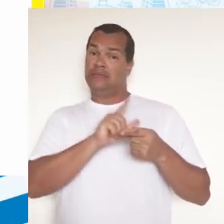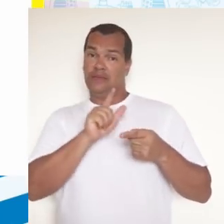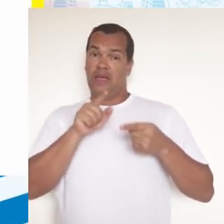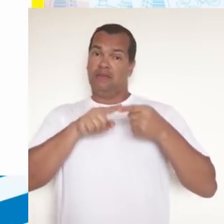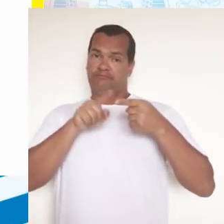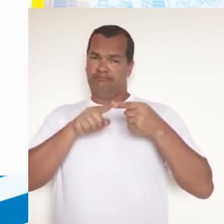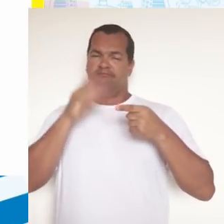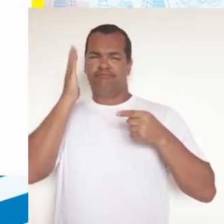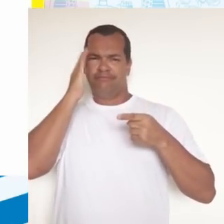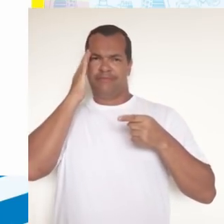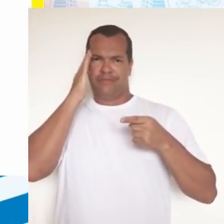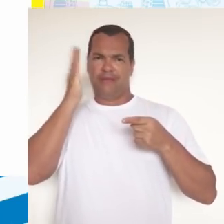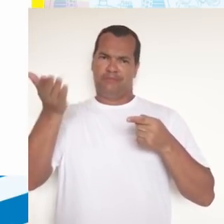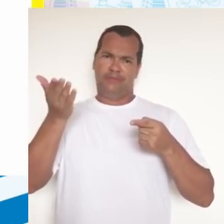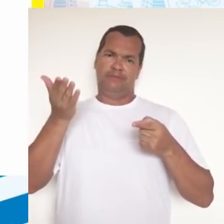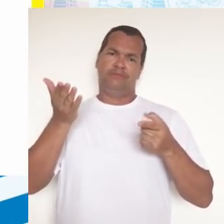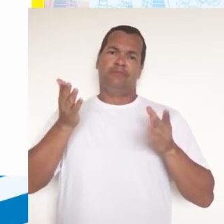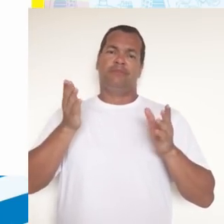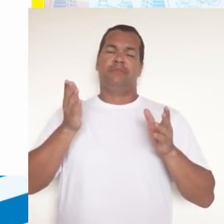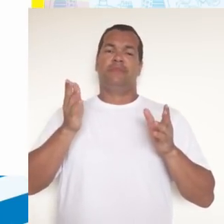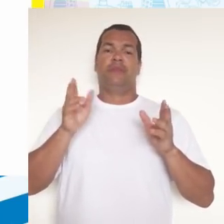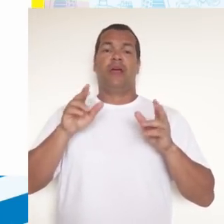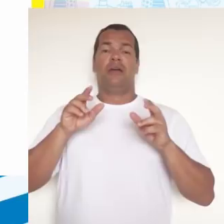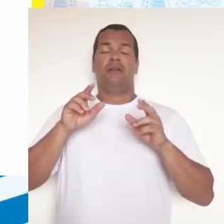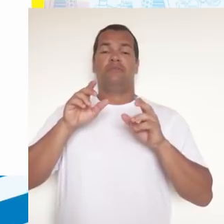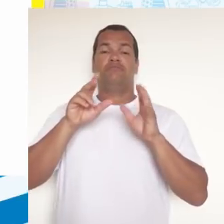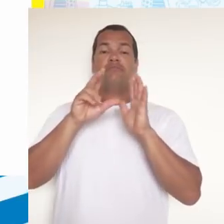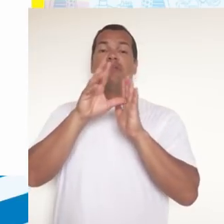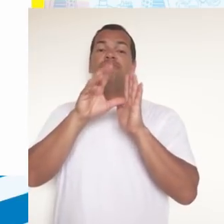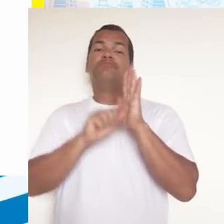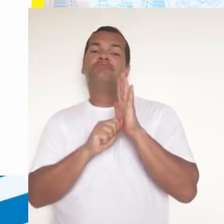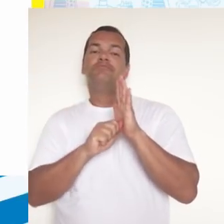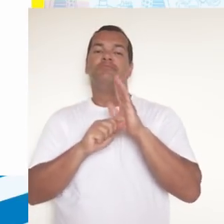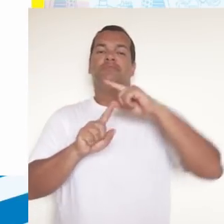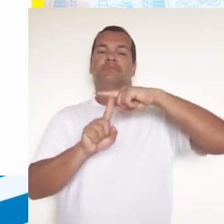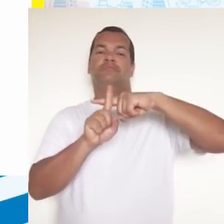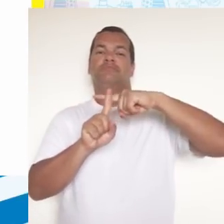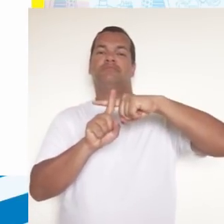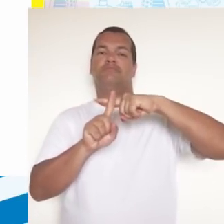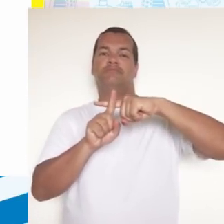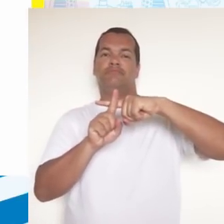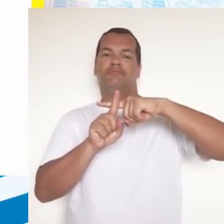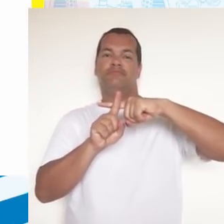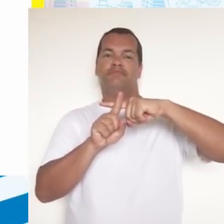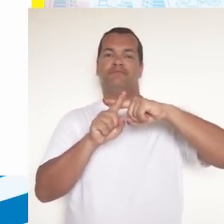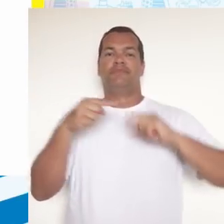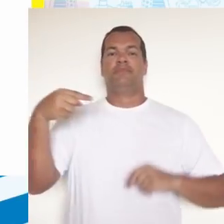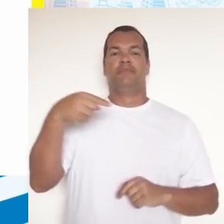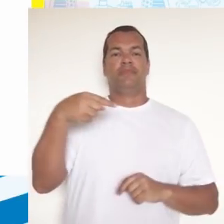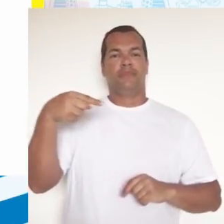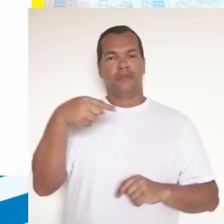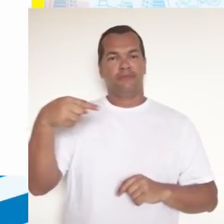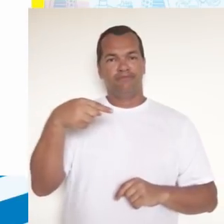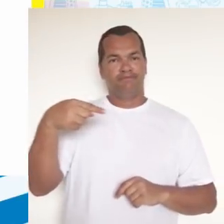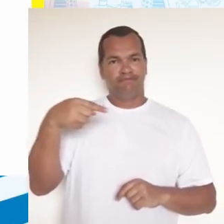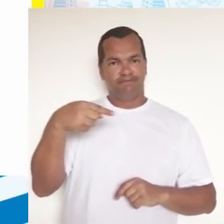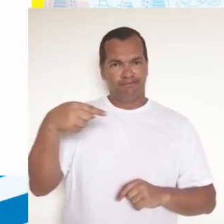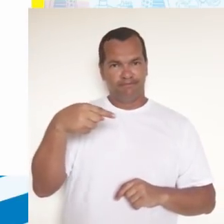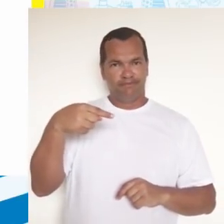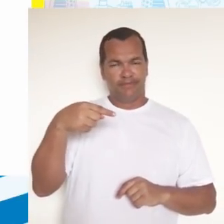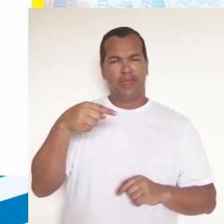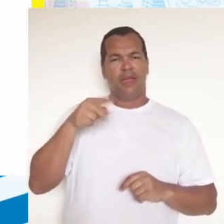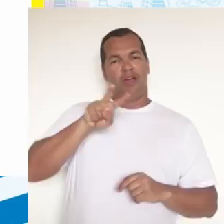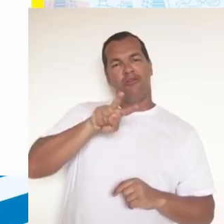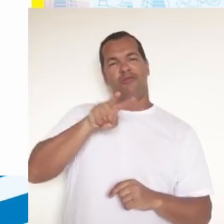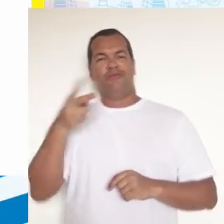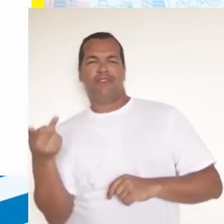Ganhar, como todos sabem, está associado justamente ao sinal de adição. A subtração, por sua vez, a